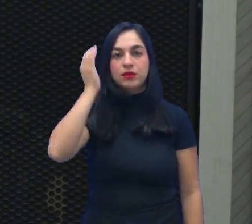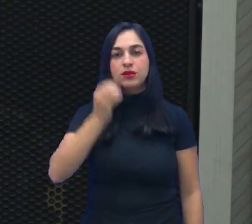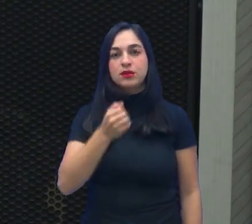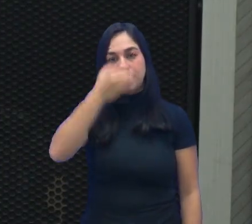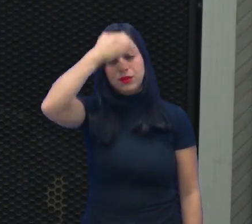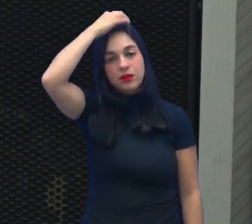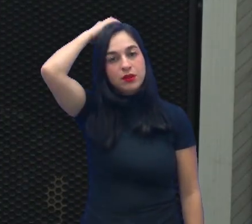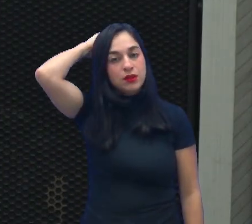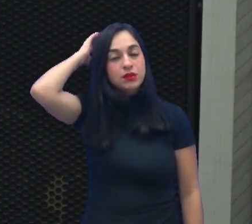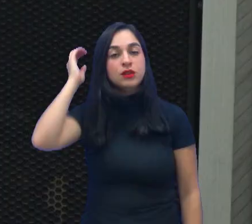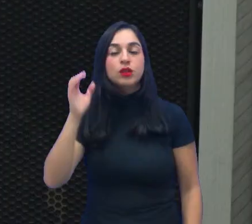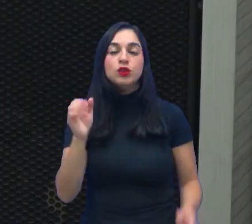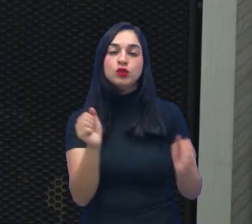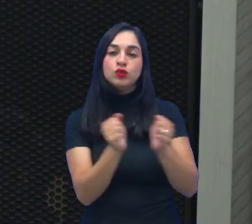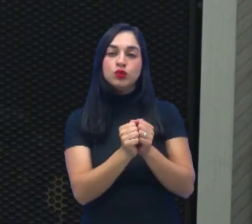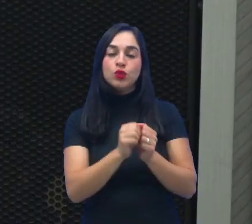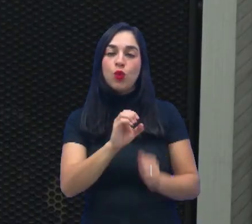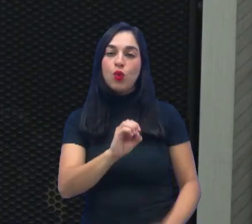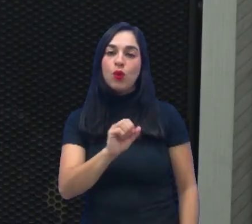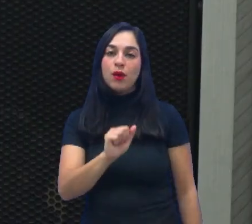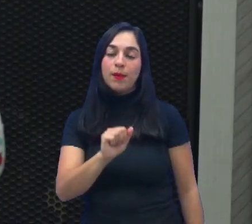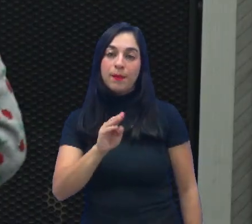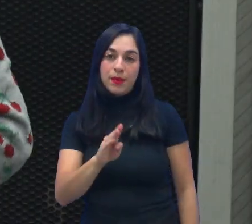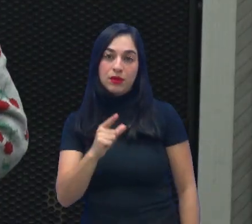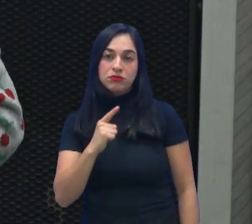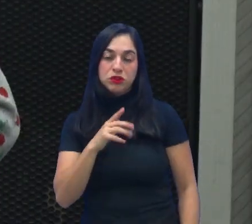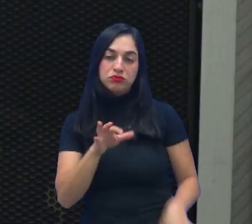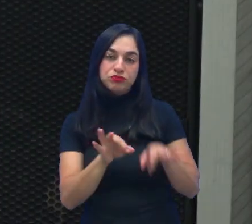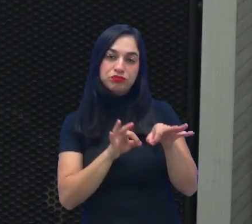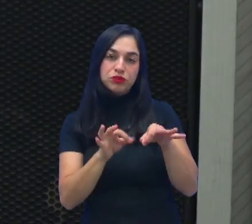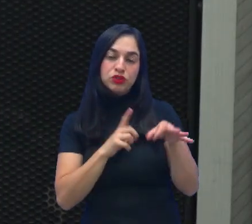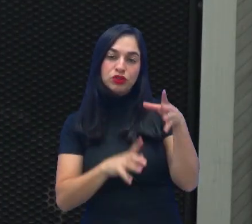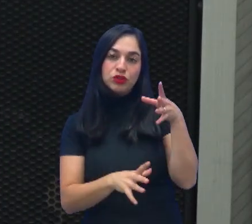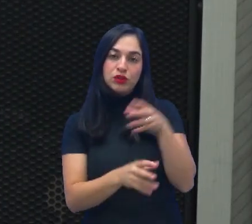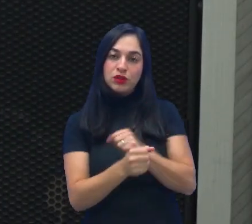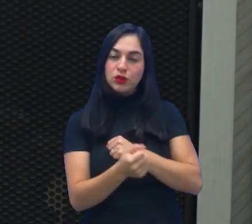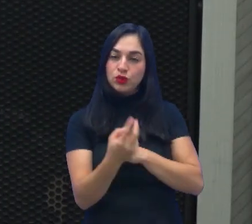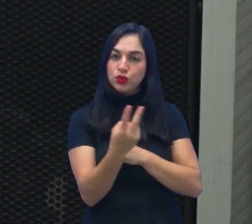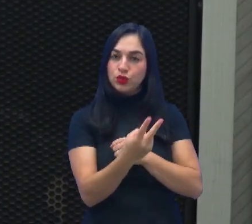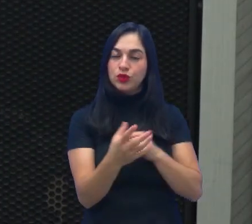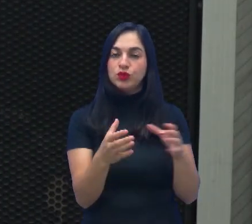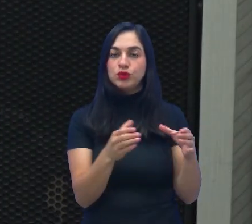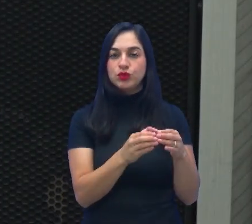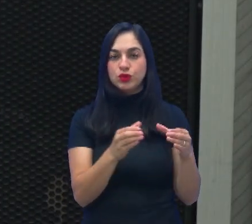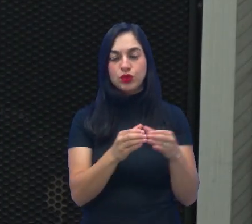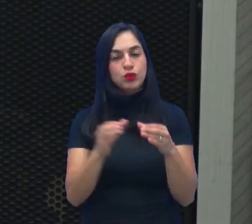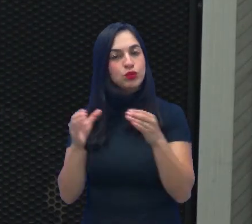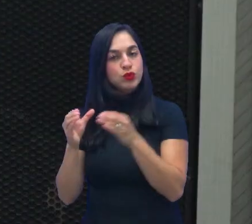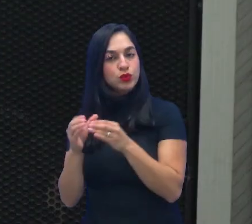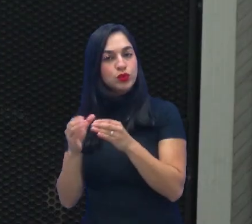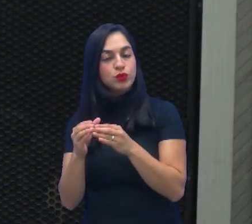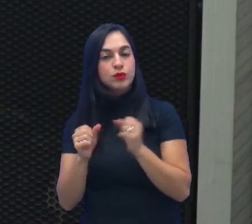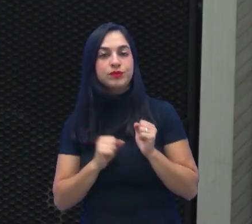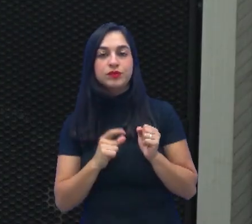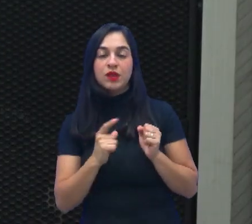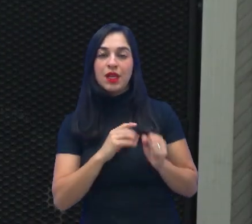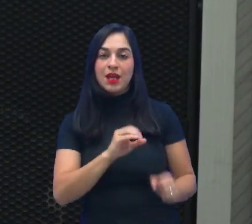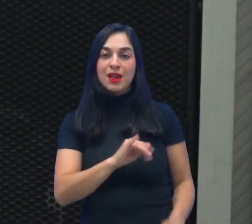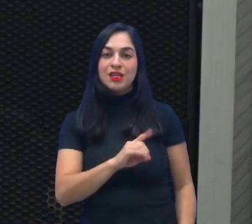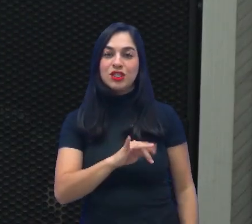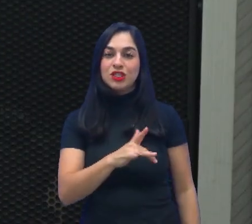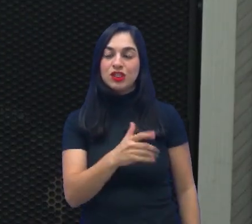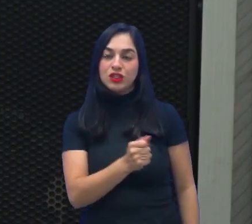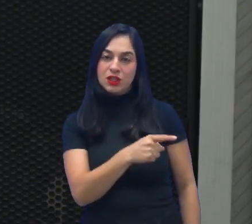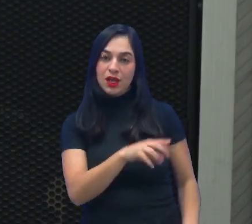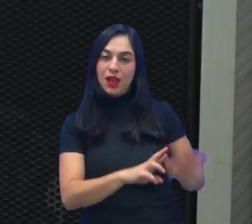da OAB, aliás, acho que tinha 2 comissões, inclusive a doutora Cidinha, que é representante da OAB São